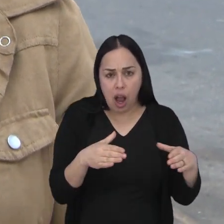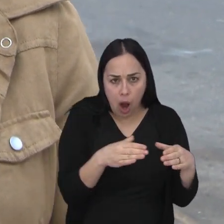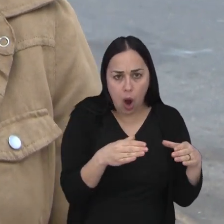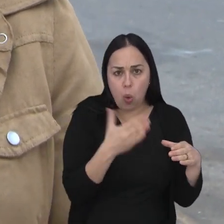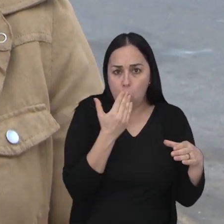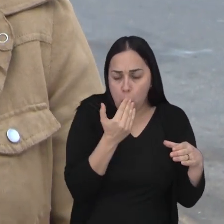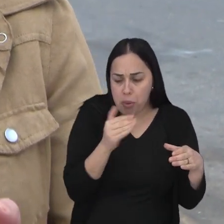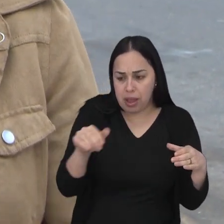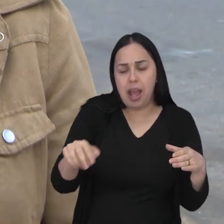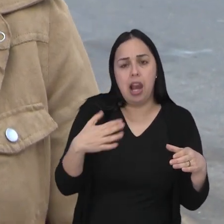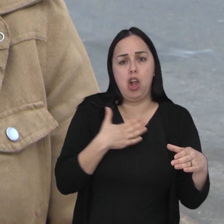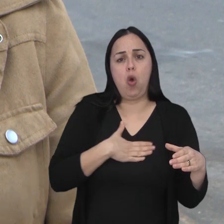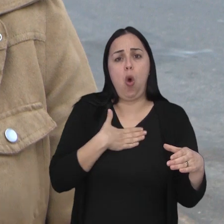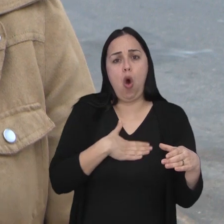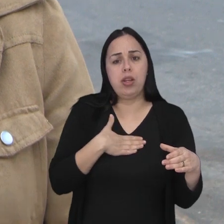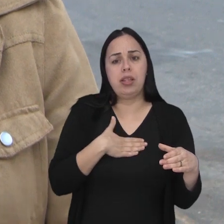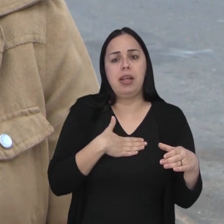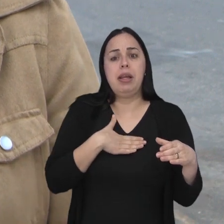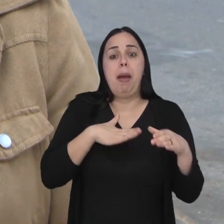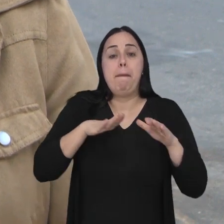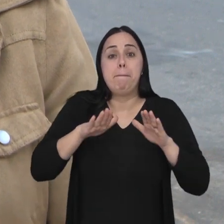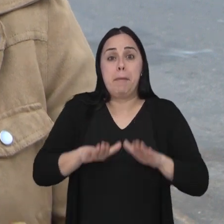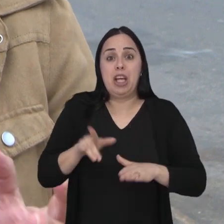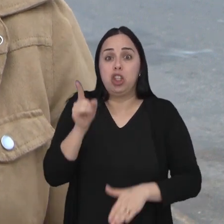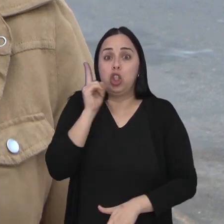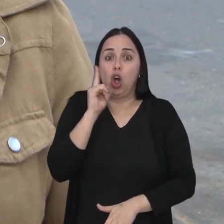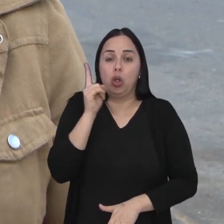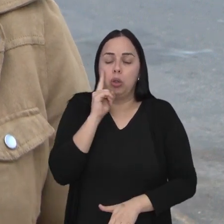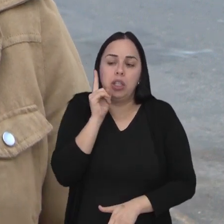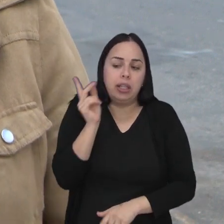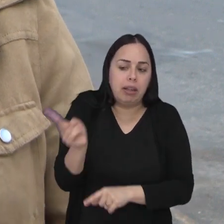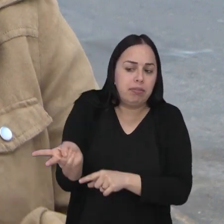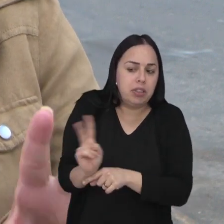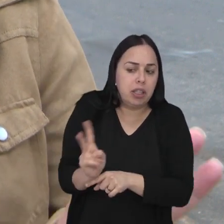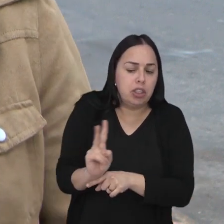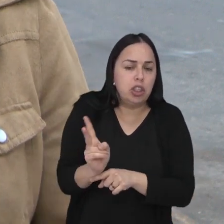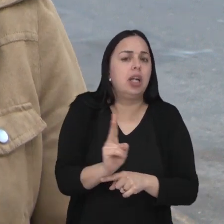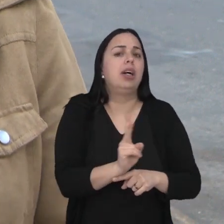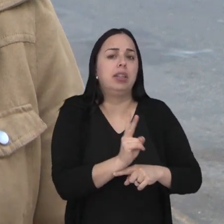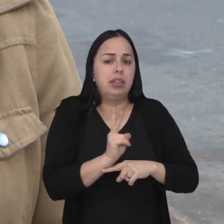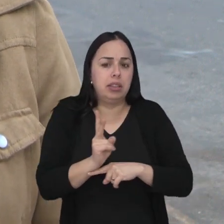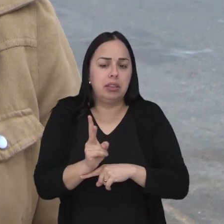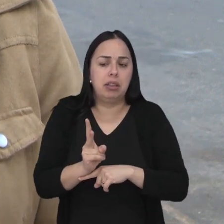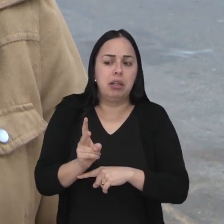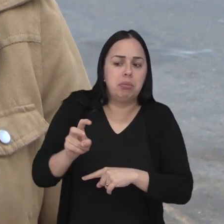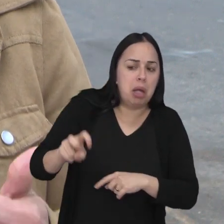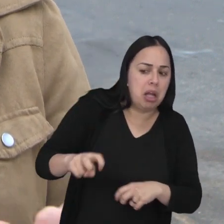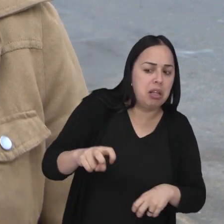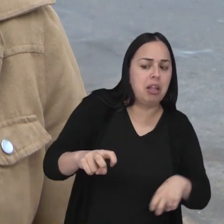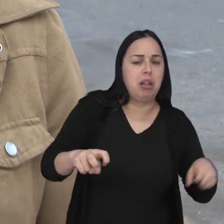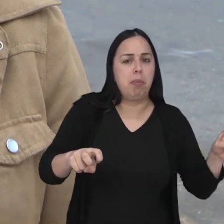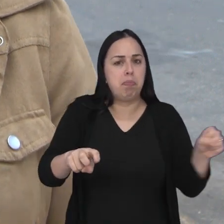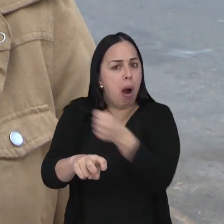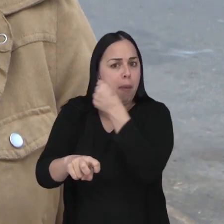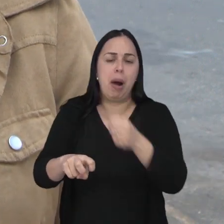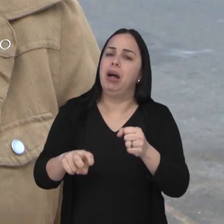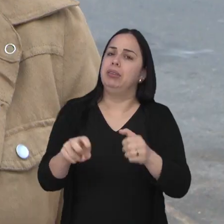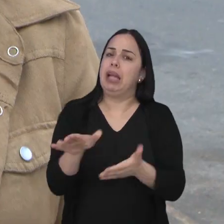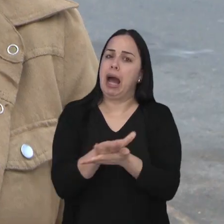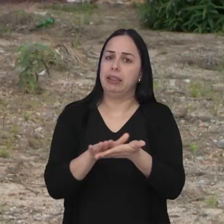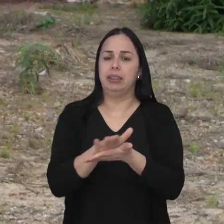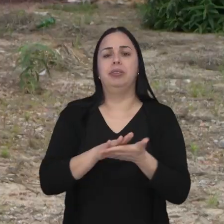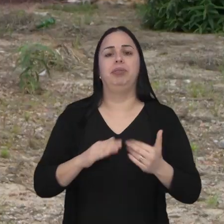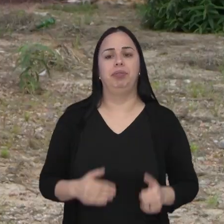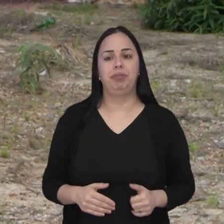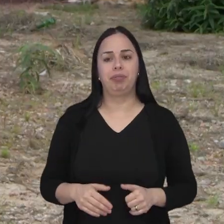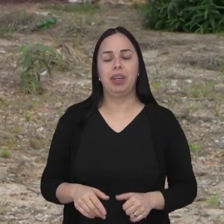de marmita, são que eles são apaixonados, né? Mas os cuidados diários é estar olhando o animal na rua, para ver se não está sofrendo maus